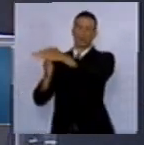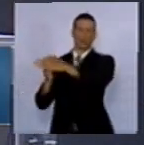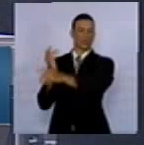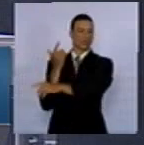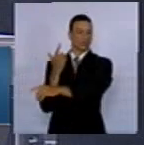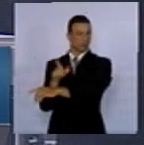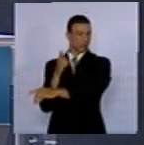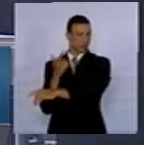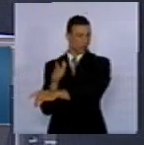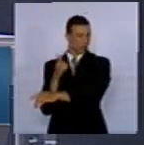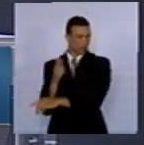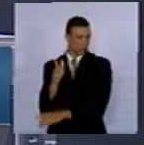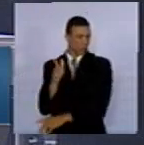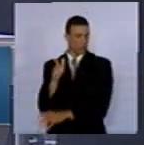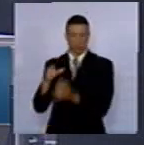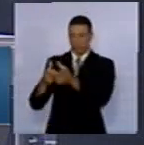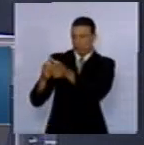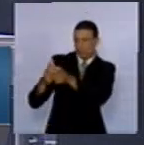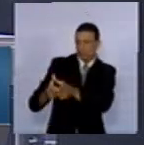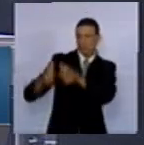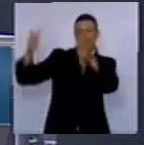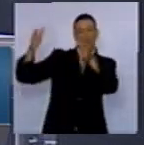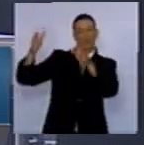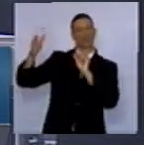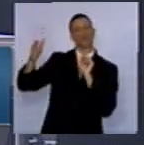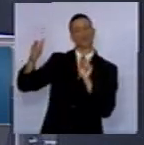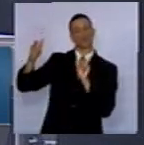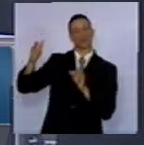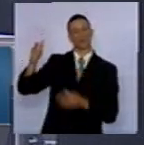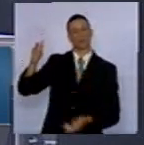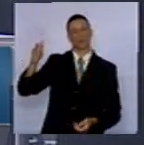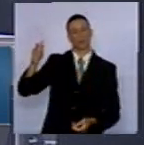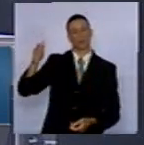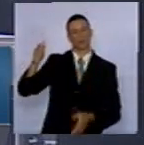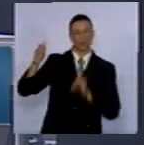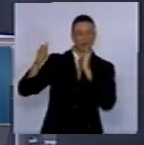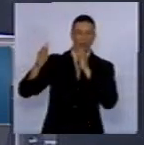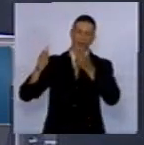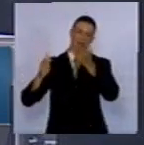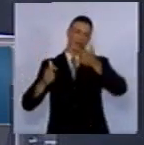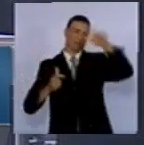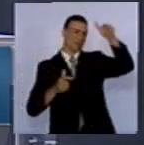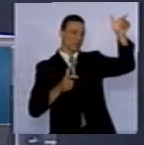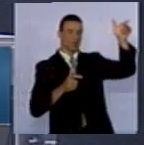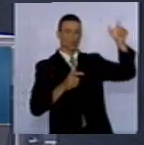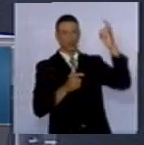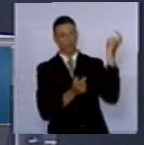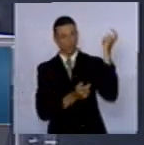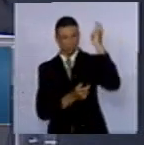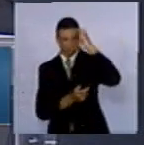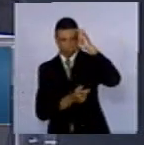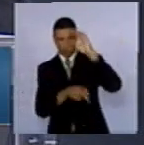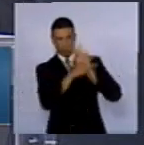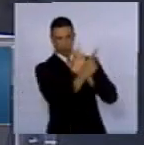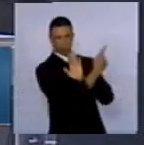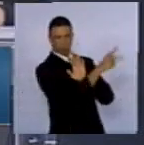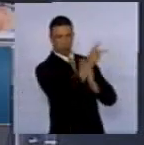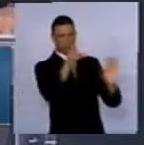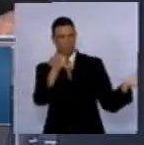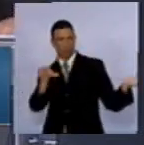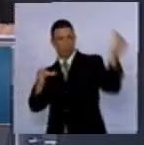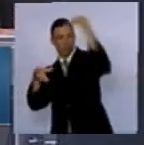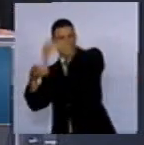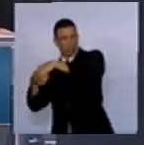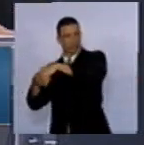para dar espaço a outras manifestações culturais nos meios de comunicação